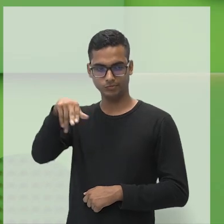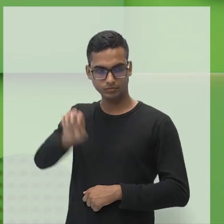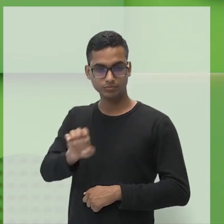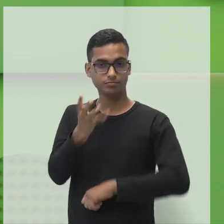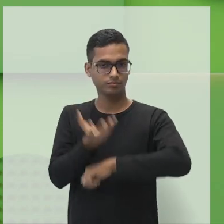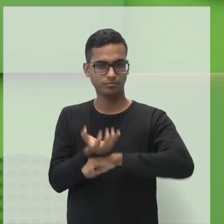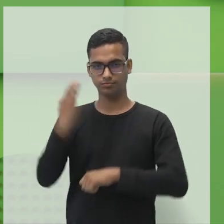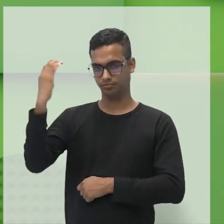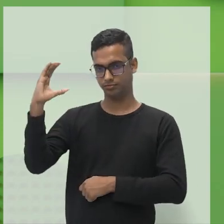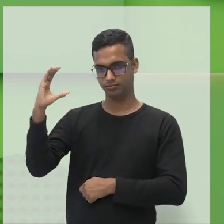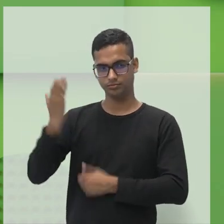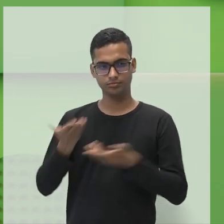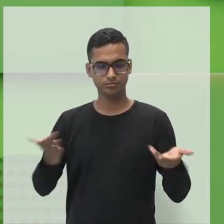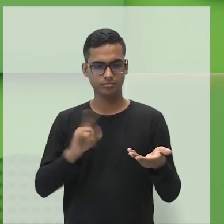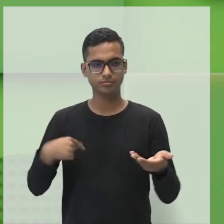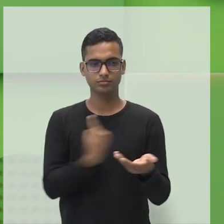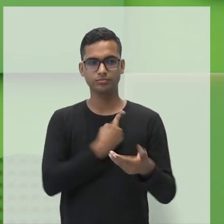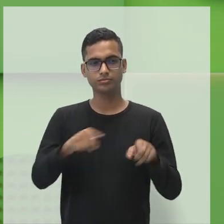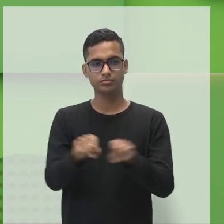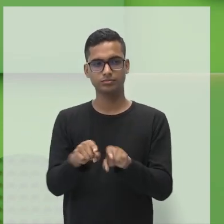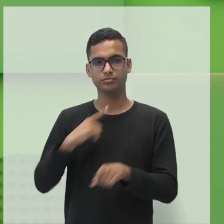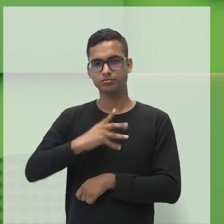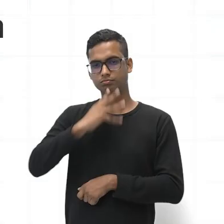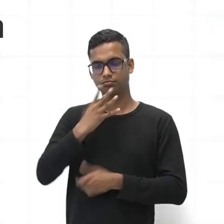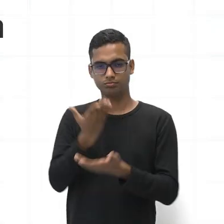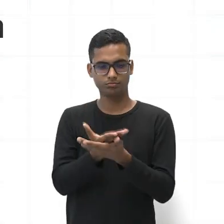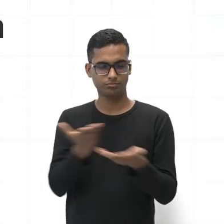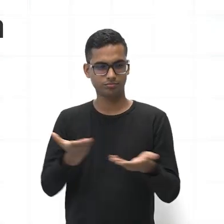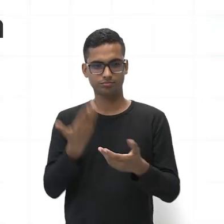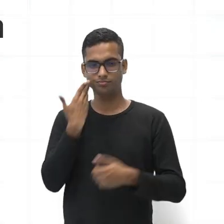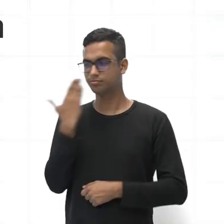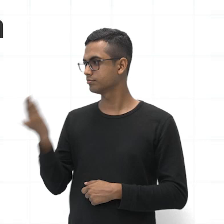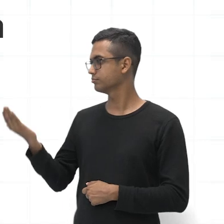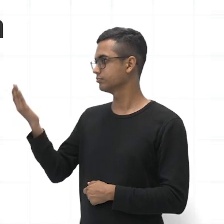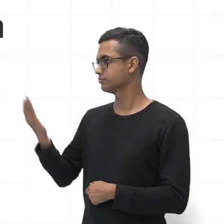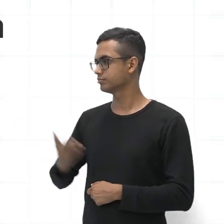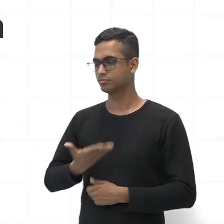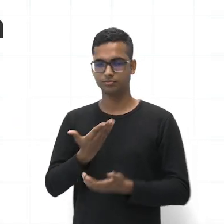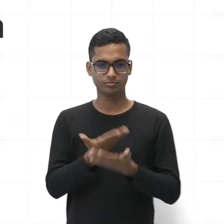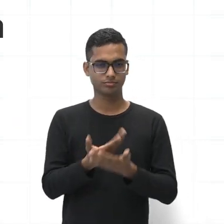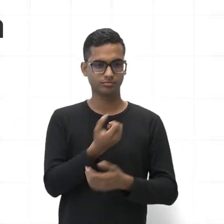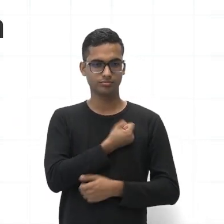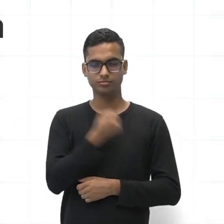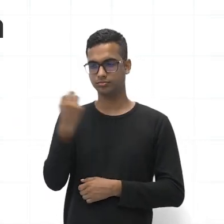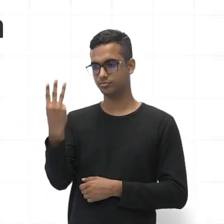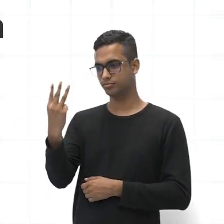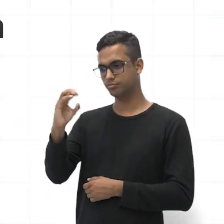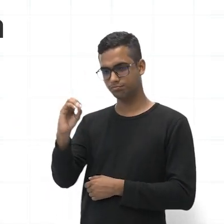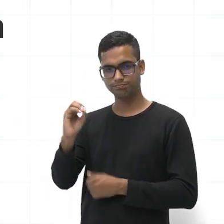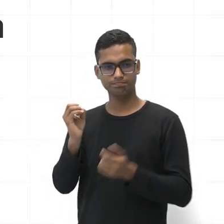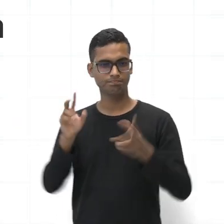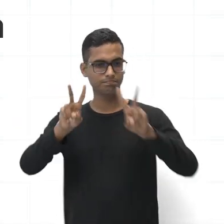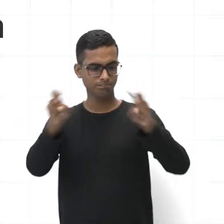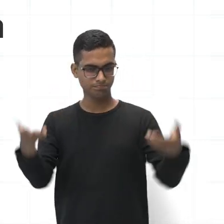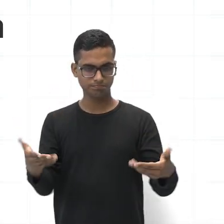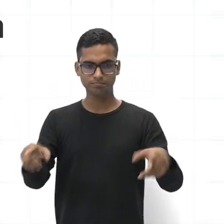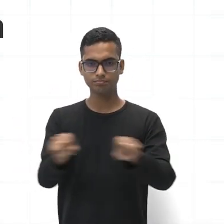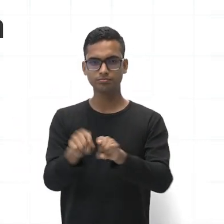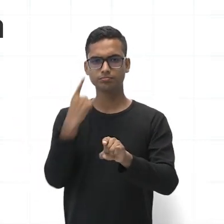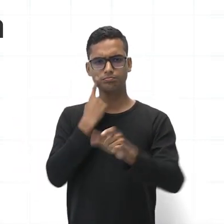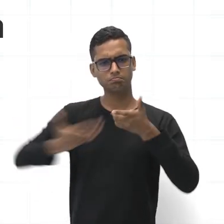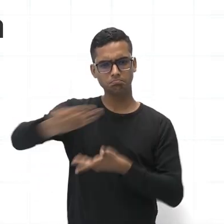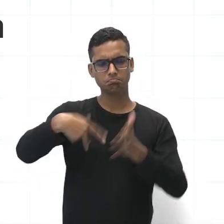de Ciências, e agora vamos conhecer a nossa aula. A aula de número 30, objeto de conhecimento